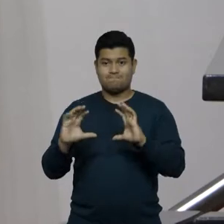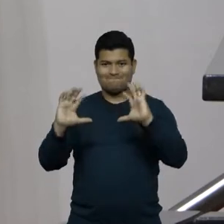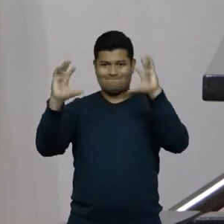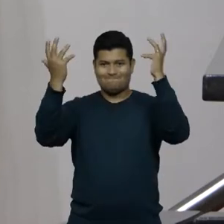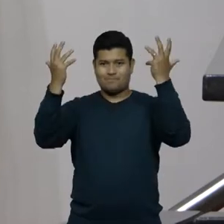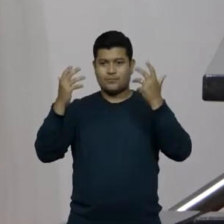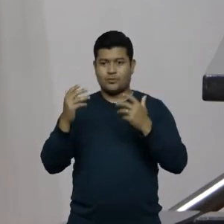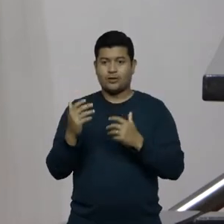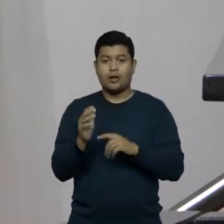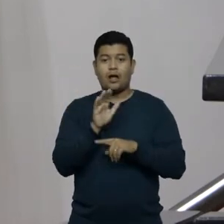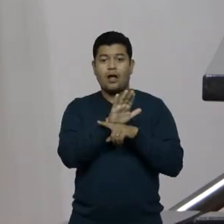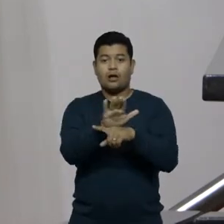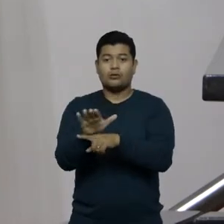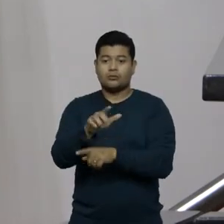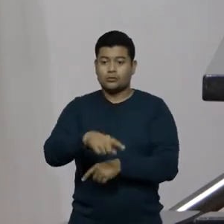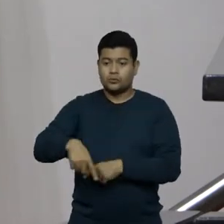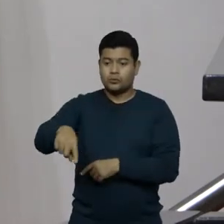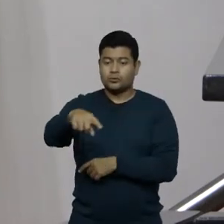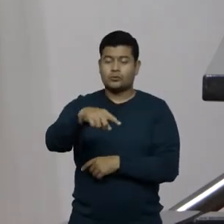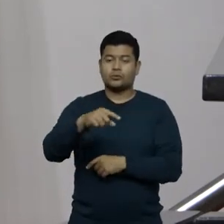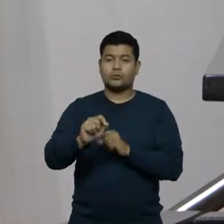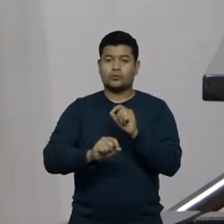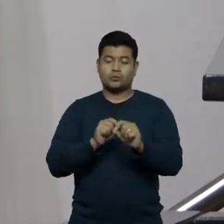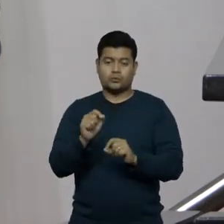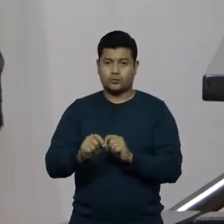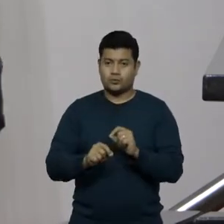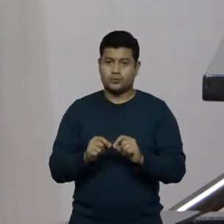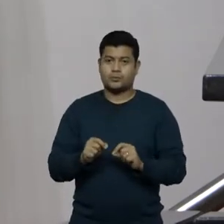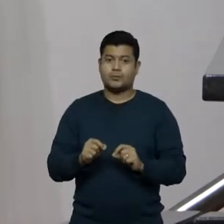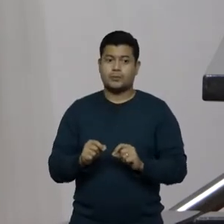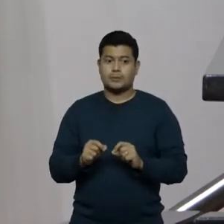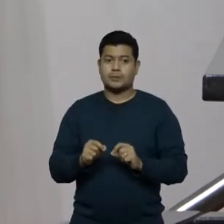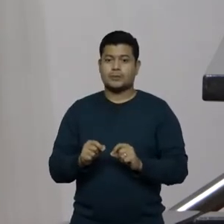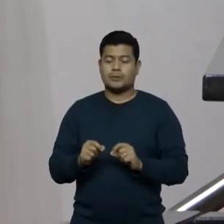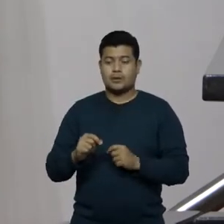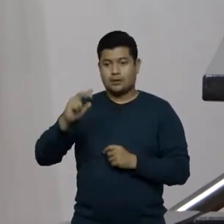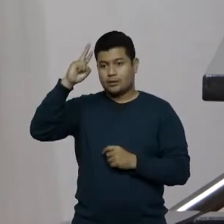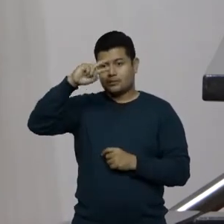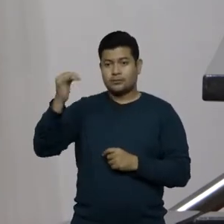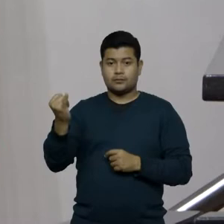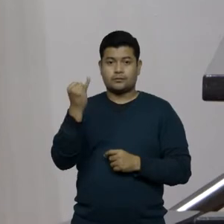resgate da importância